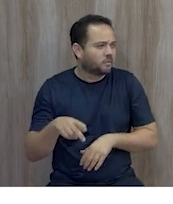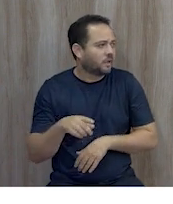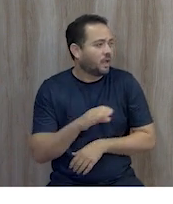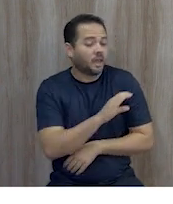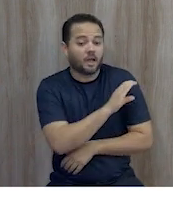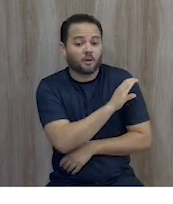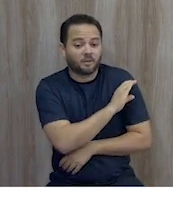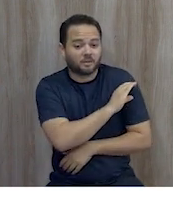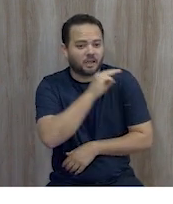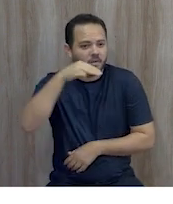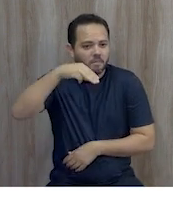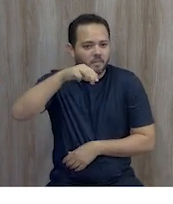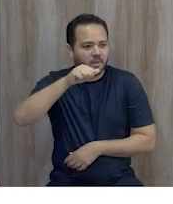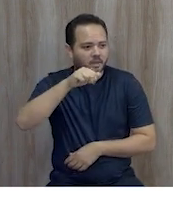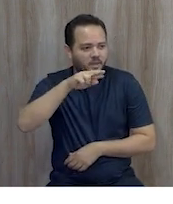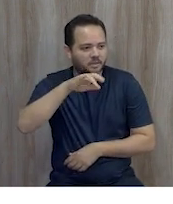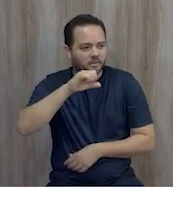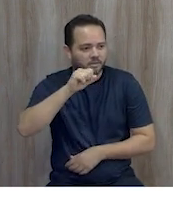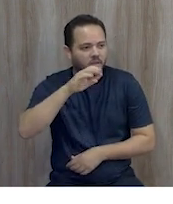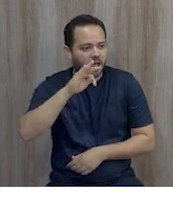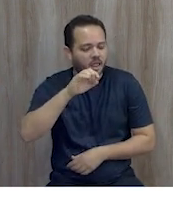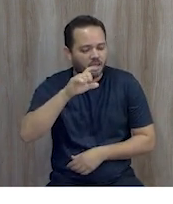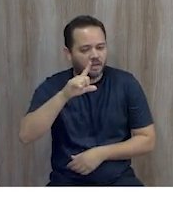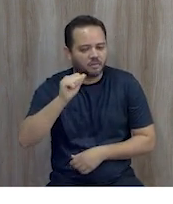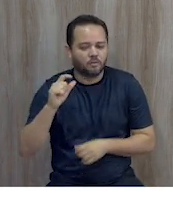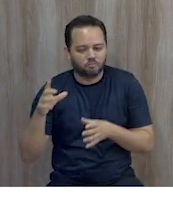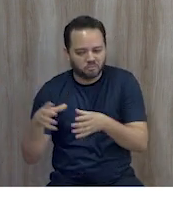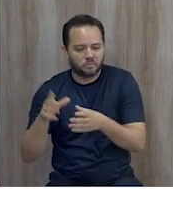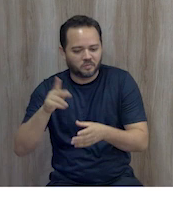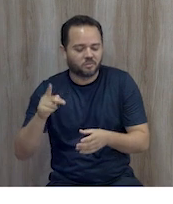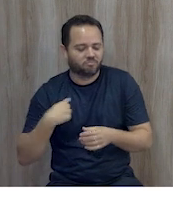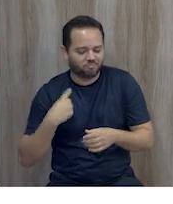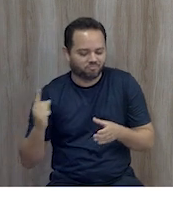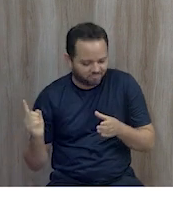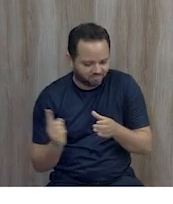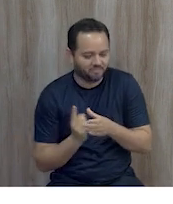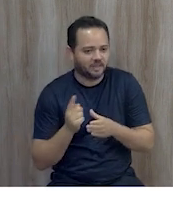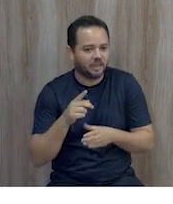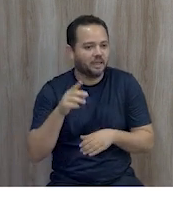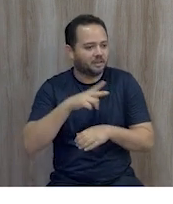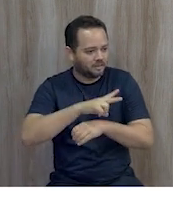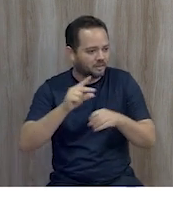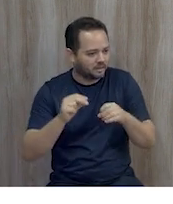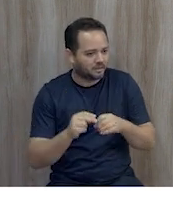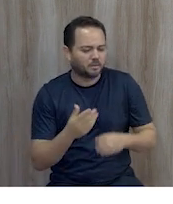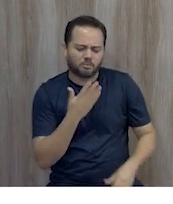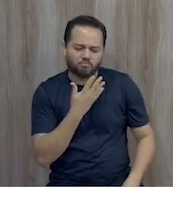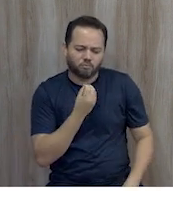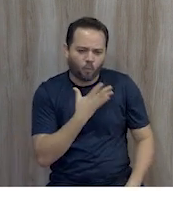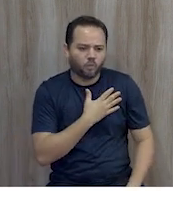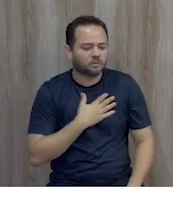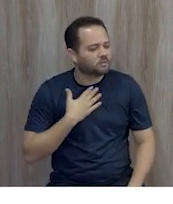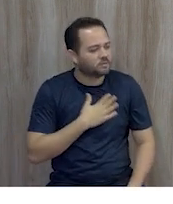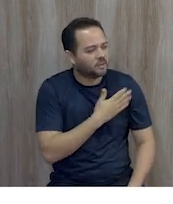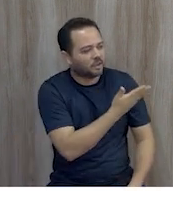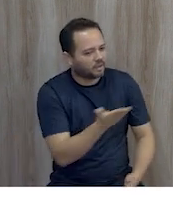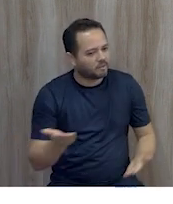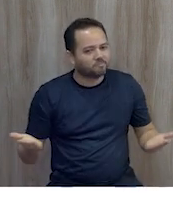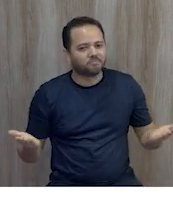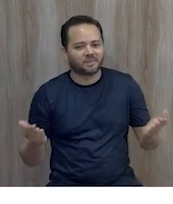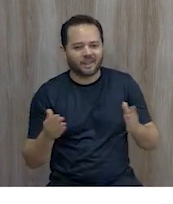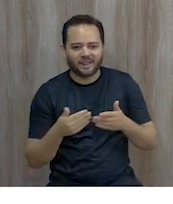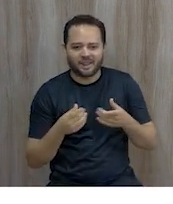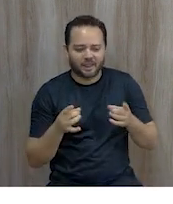professora Maristela Lobo, lá no SENAC. Prazer tê-los aqui e estamos aí abertos para essa